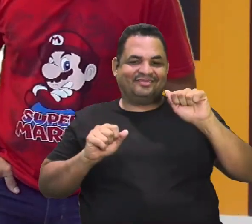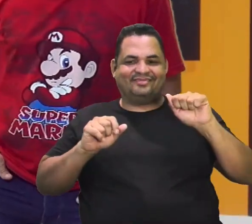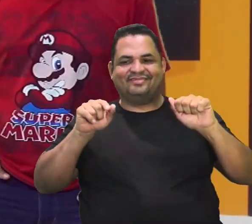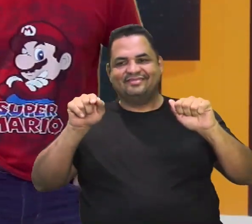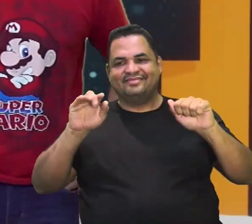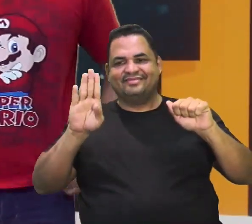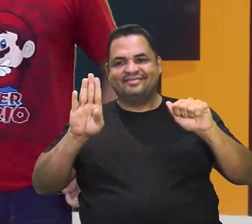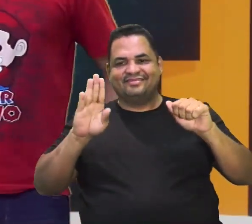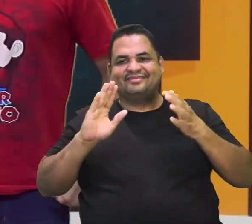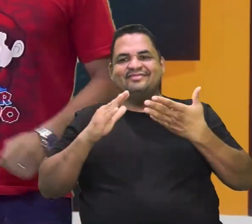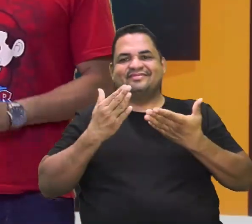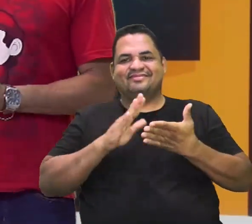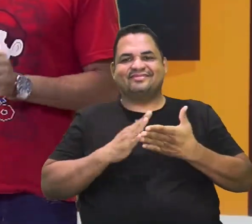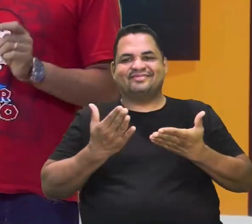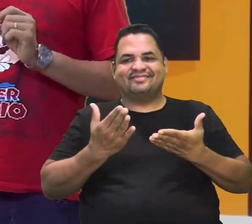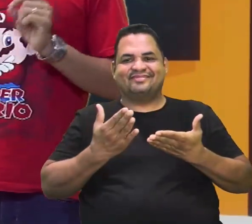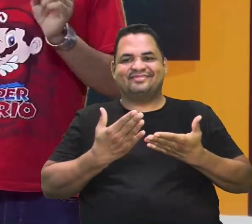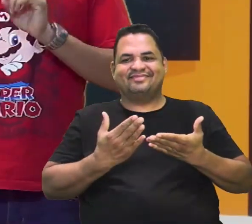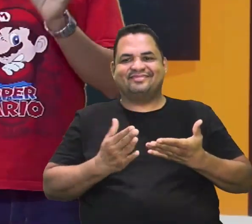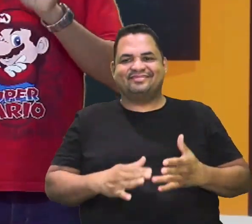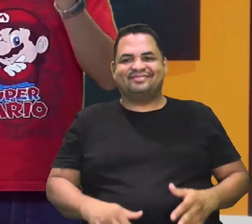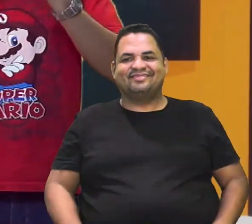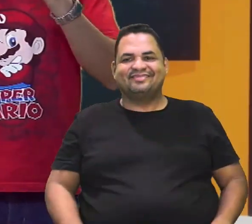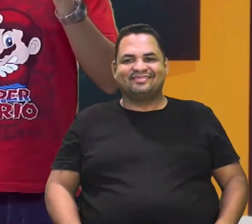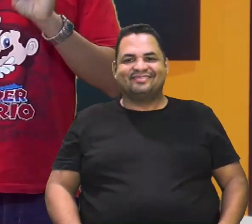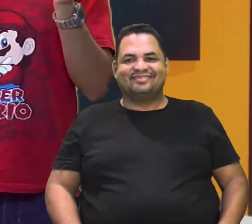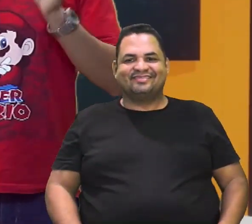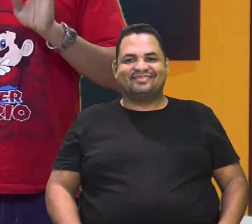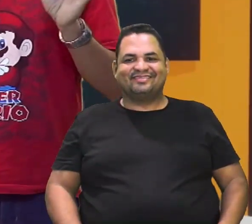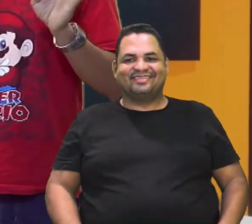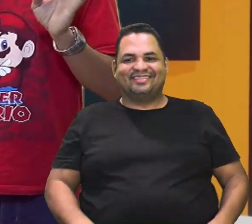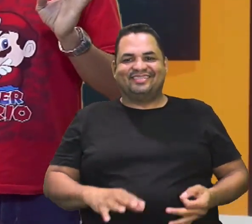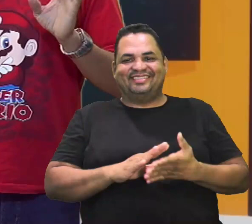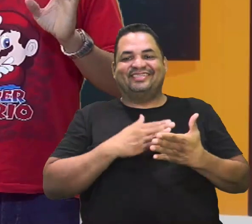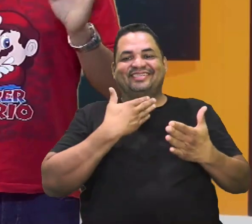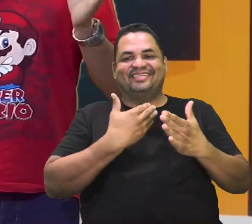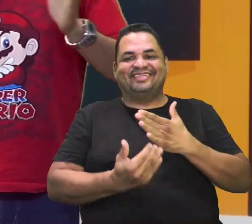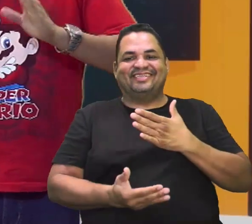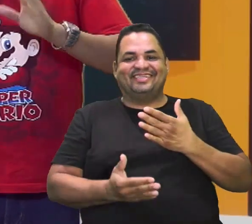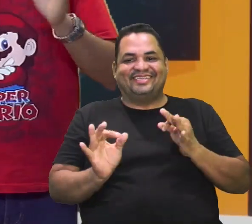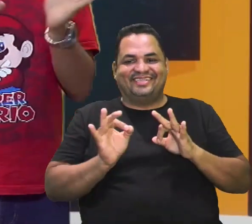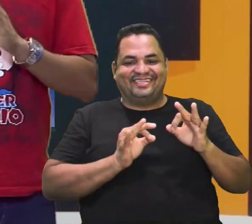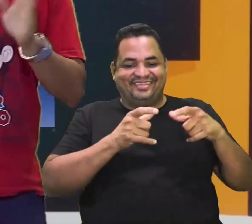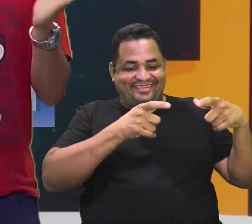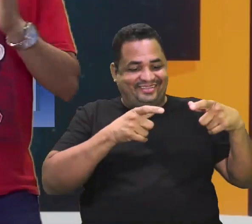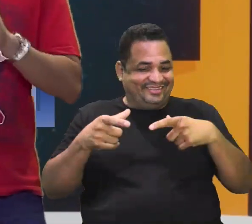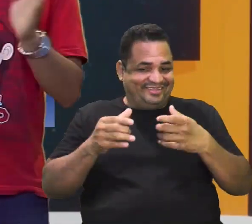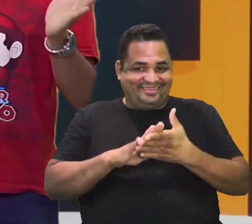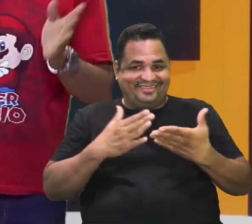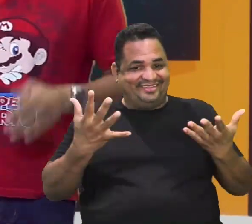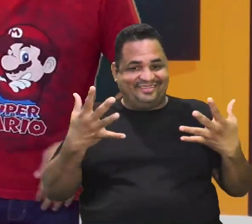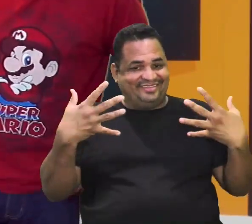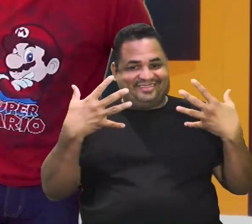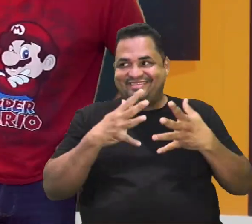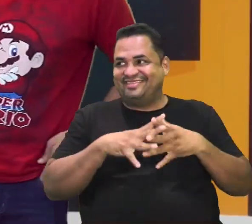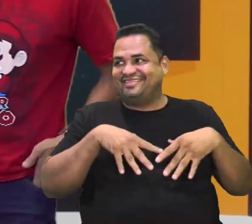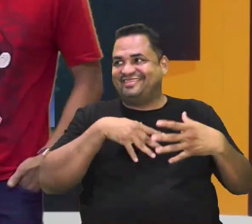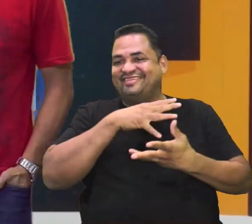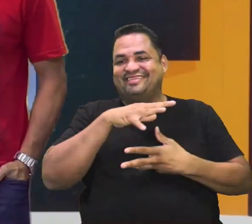B, e assim a gente vai substituindo. E se perder a coordenada? Você fica desnorteado ou